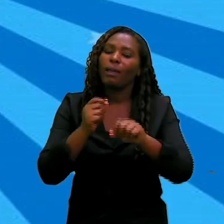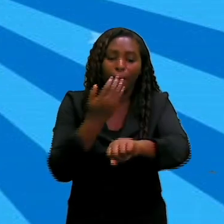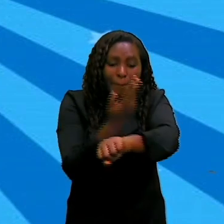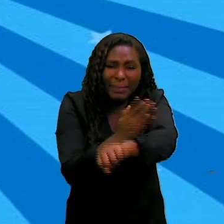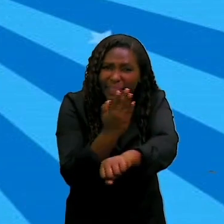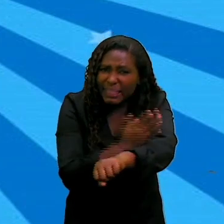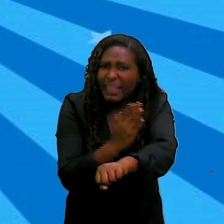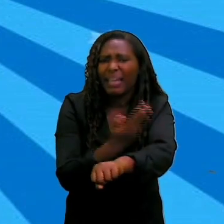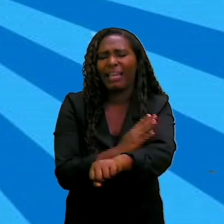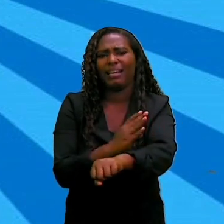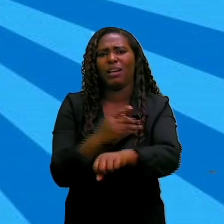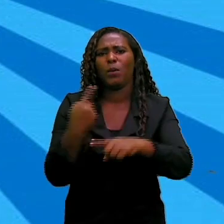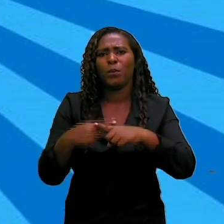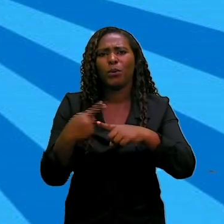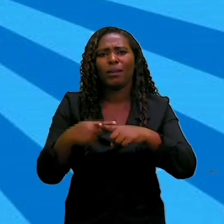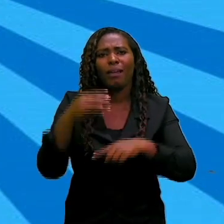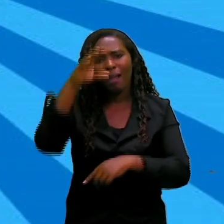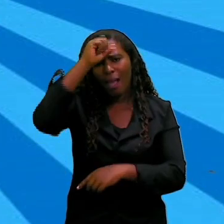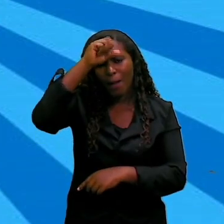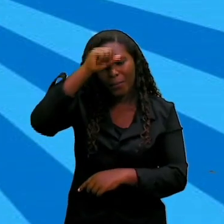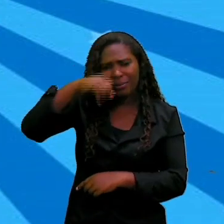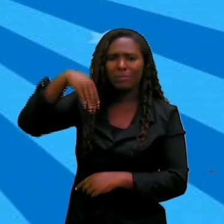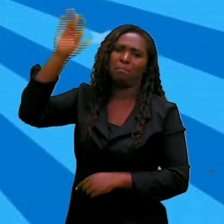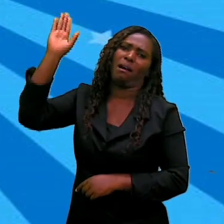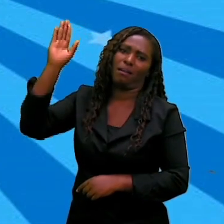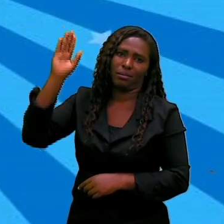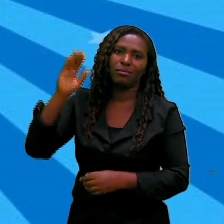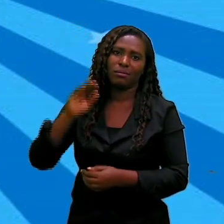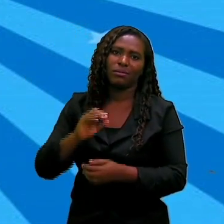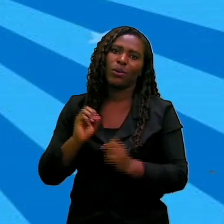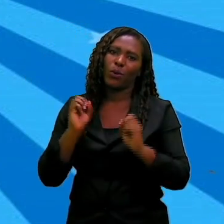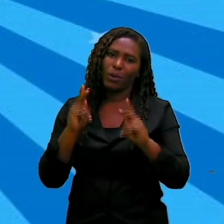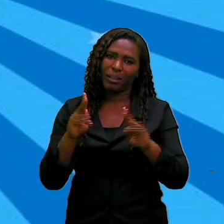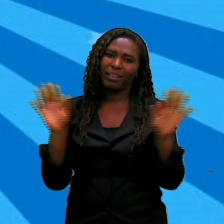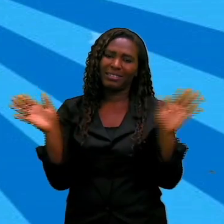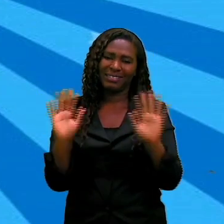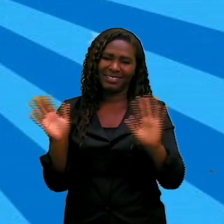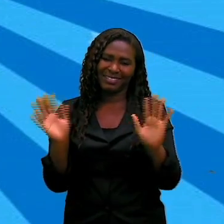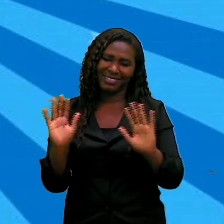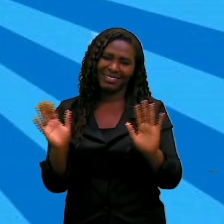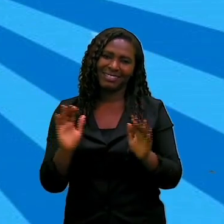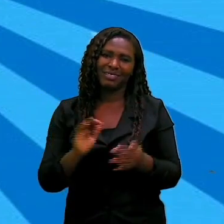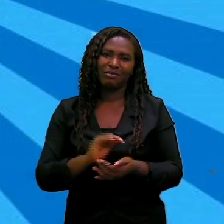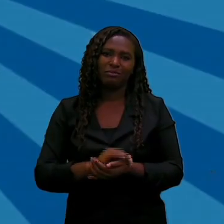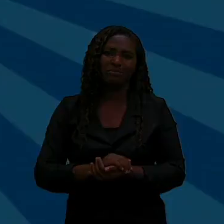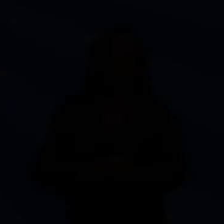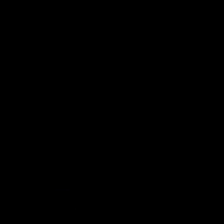pratiquem, porque é praticando que a gente aprende. E até a próxima, pessoal!